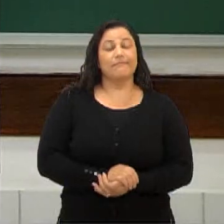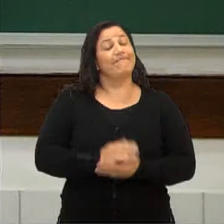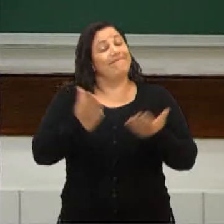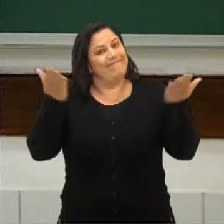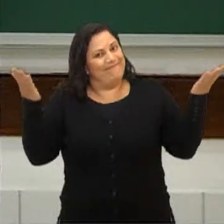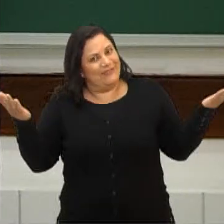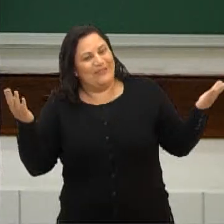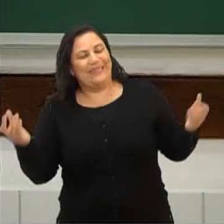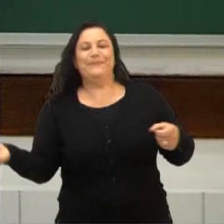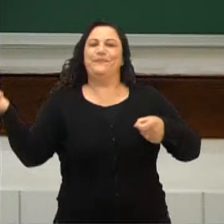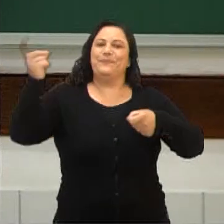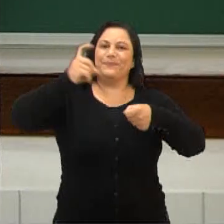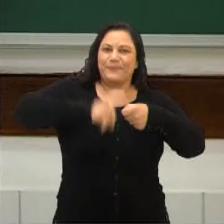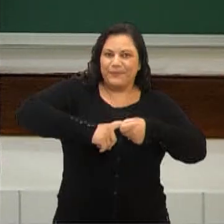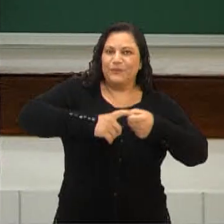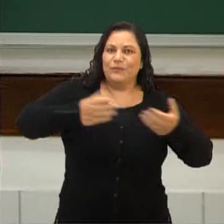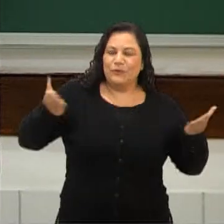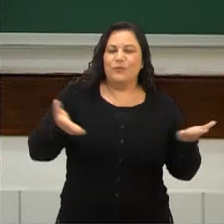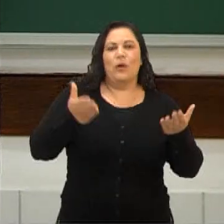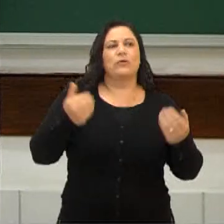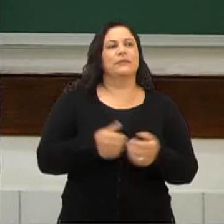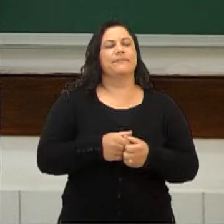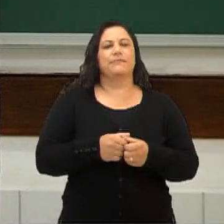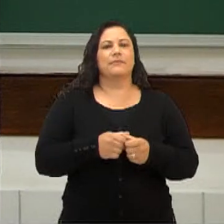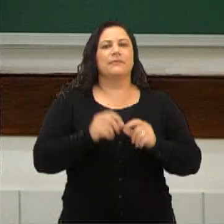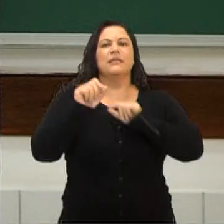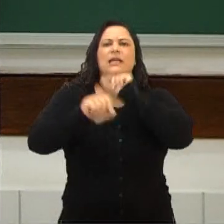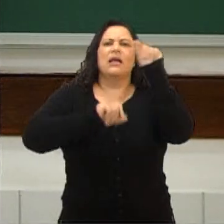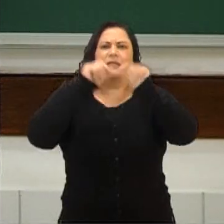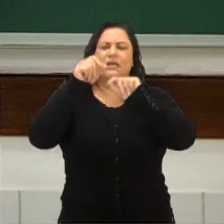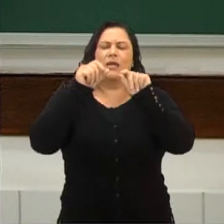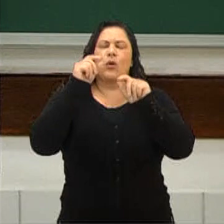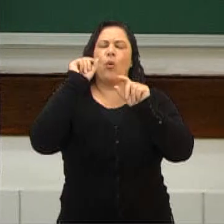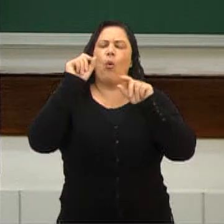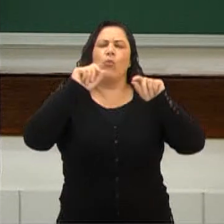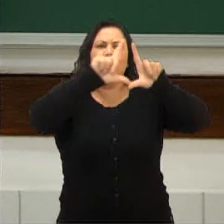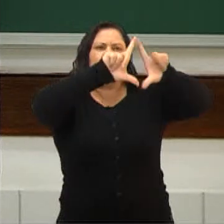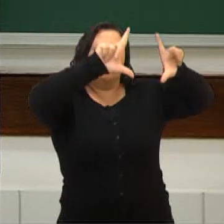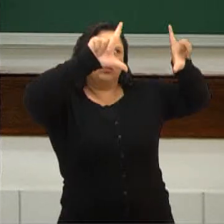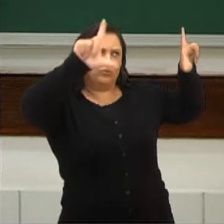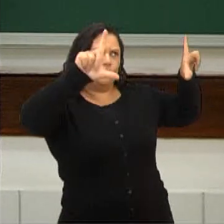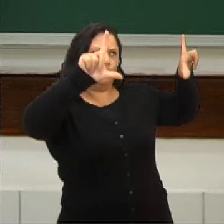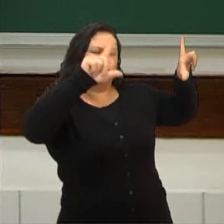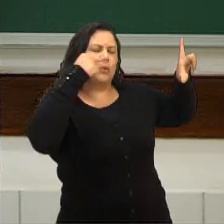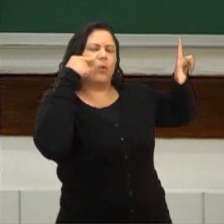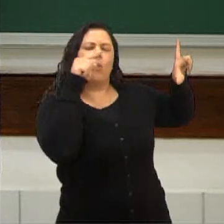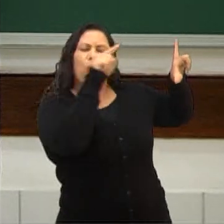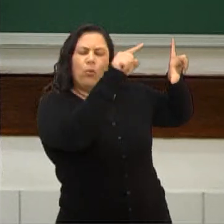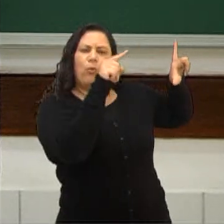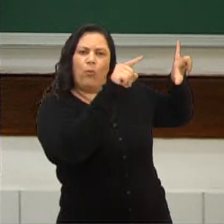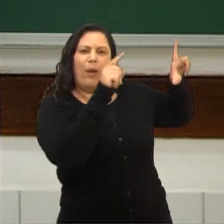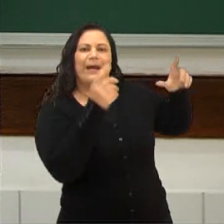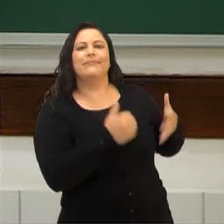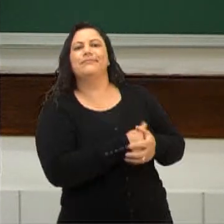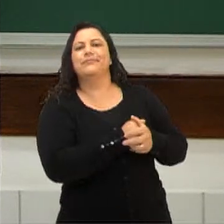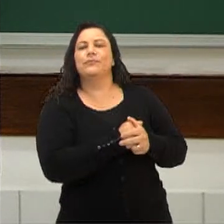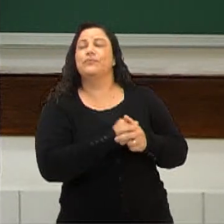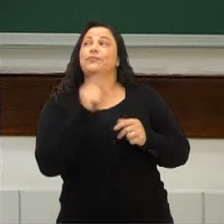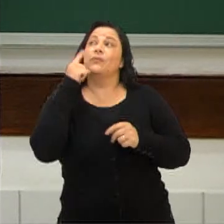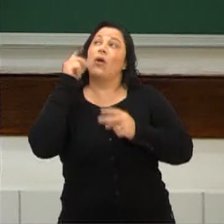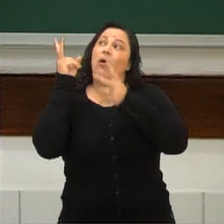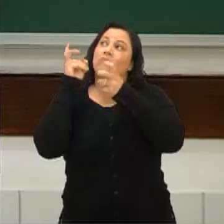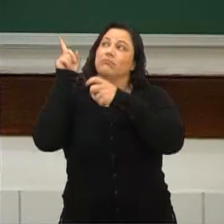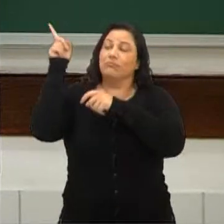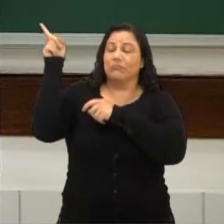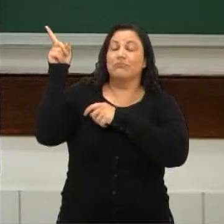Olá, pessoal, estamos de volta aqui, né? A gente já abriu com outra obra feita para os alunos, reproduzida pelos alunos, né? A releitura. E